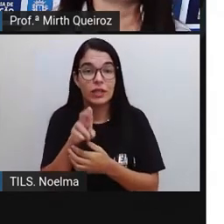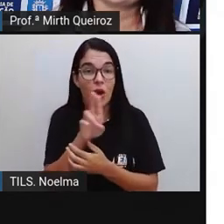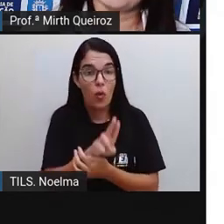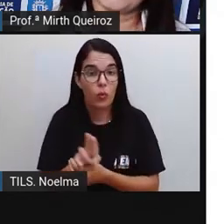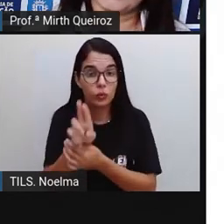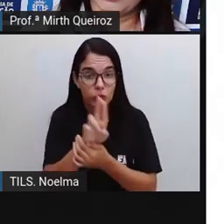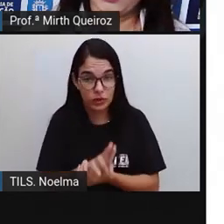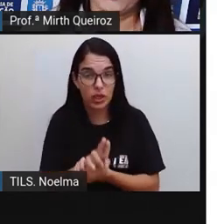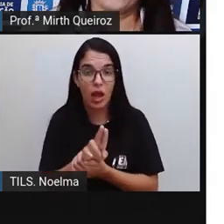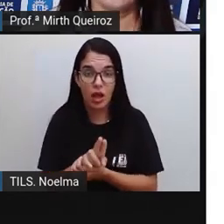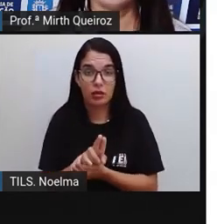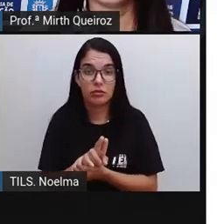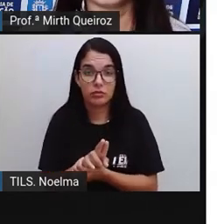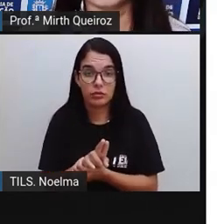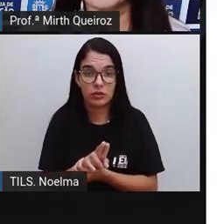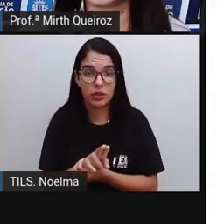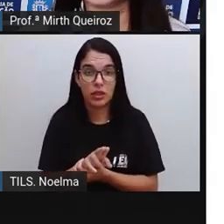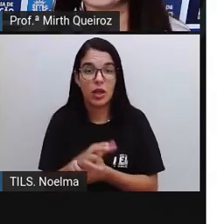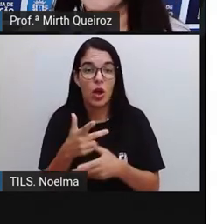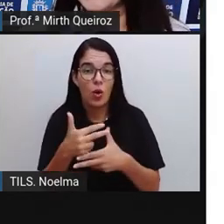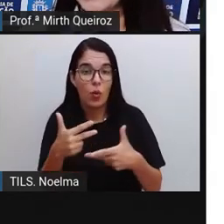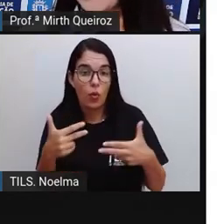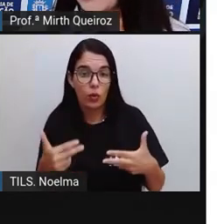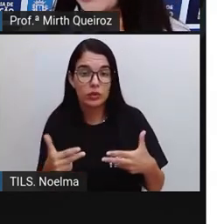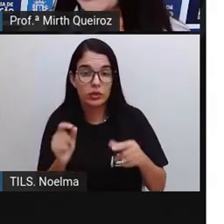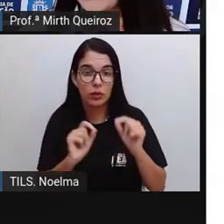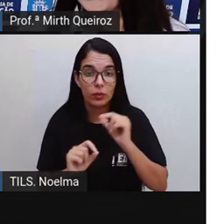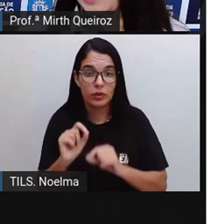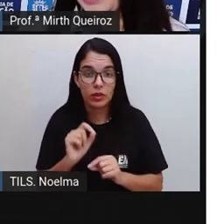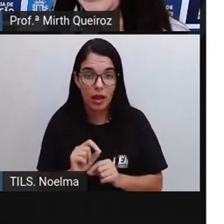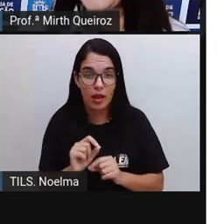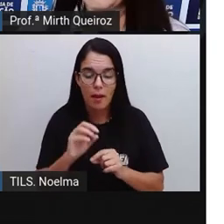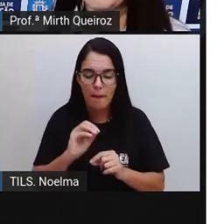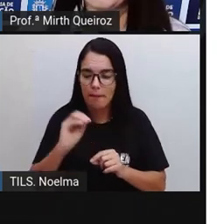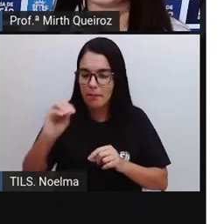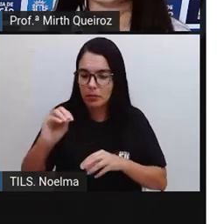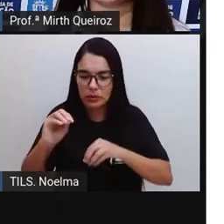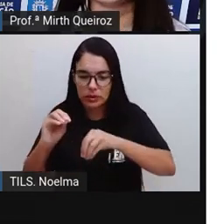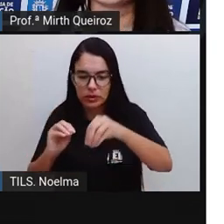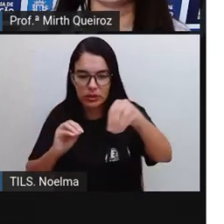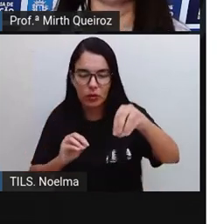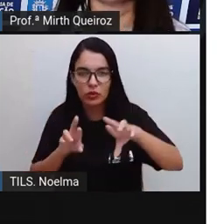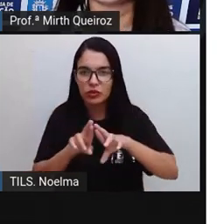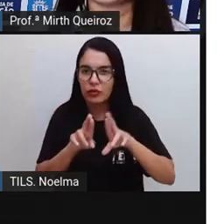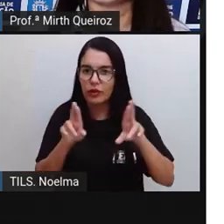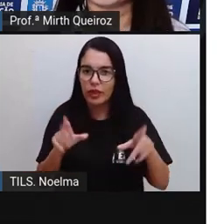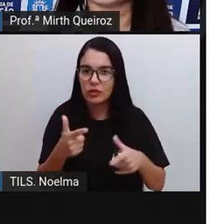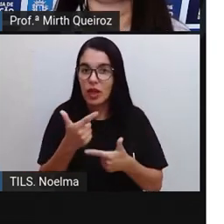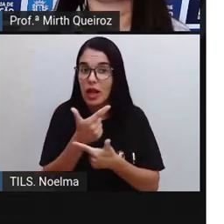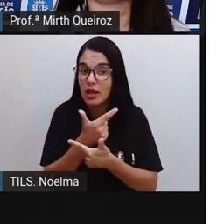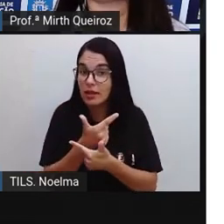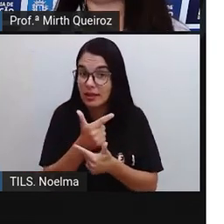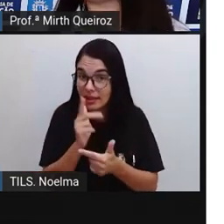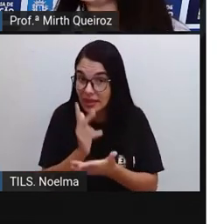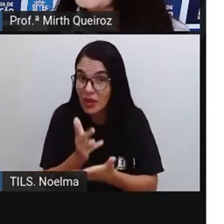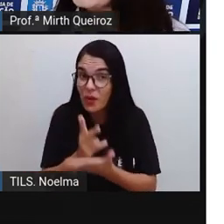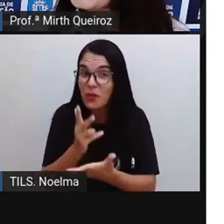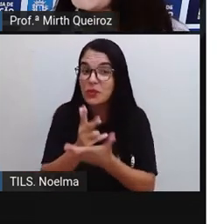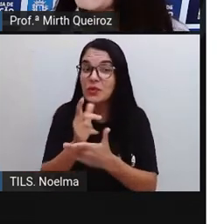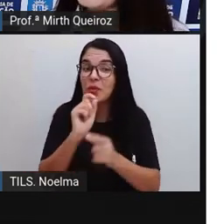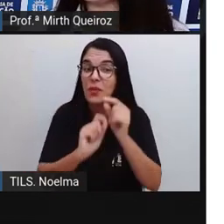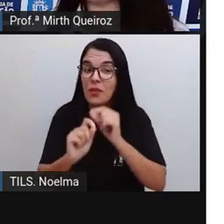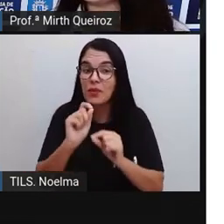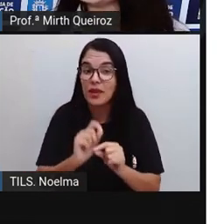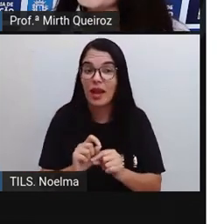que vocês usem as peças em posição diferente, elas mantêm suas propriedades como quantidade